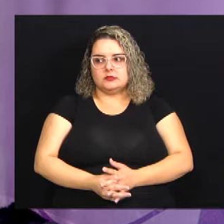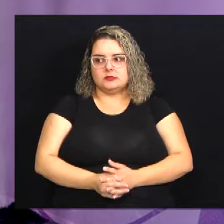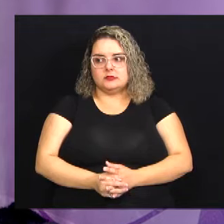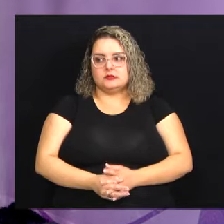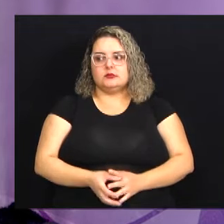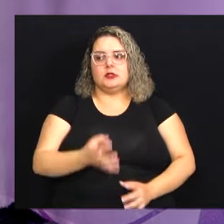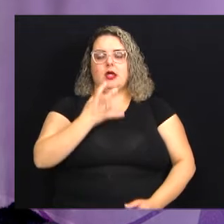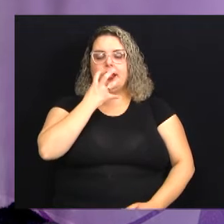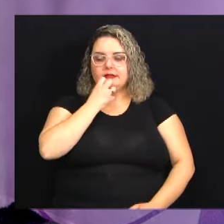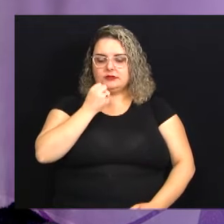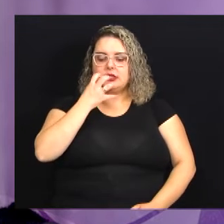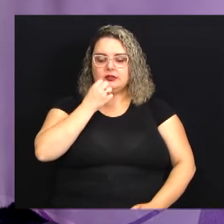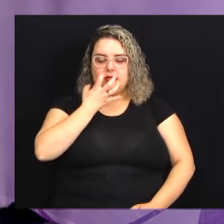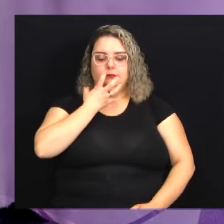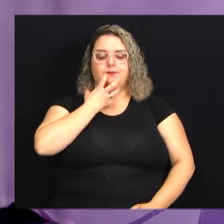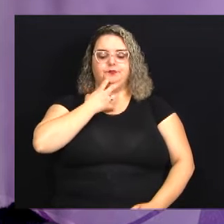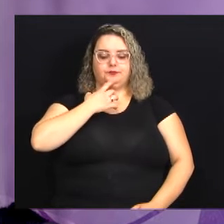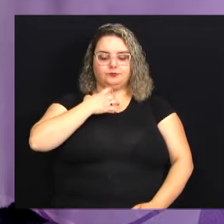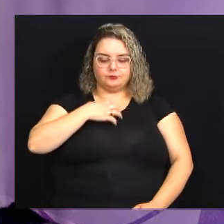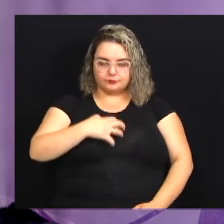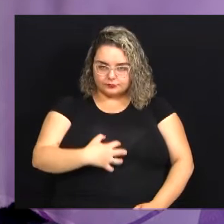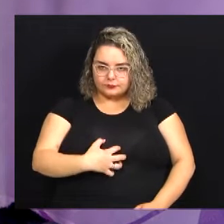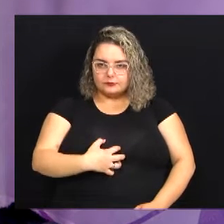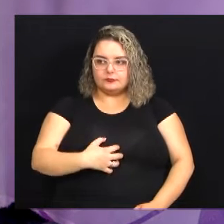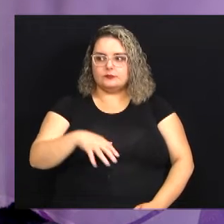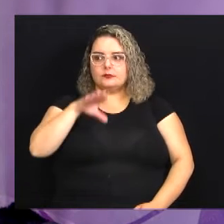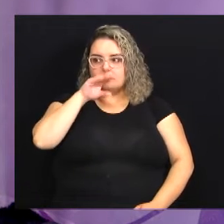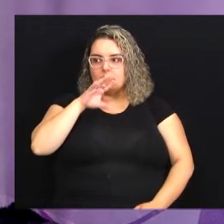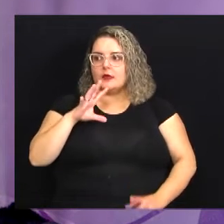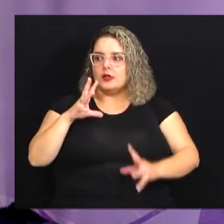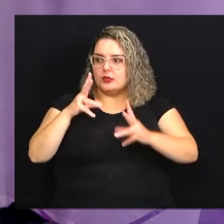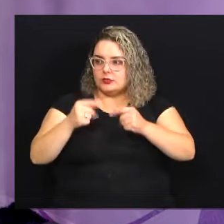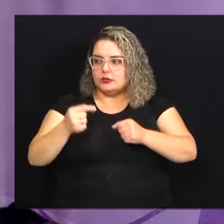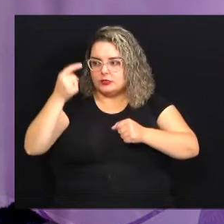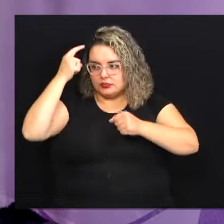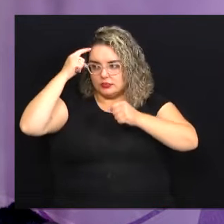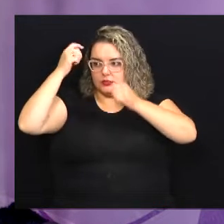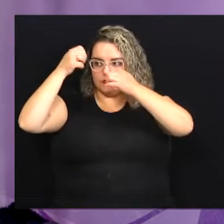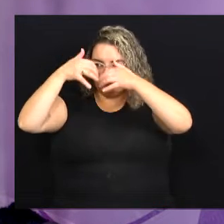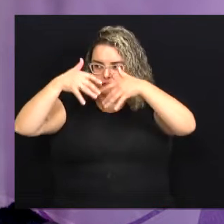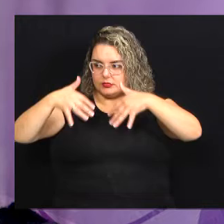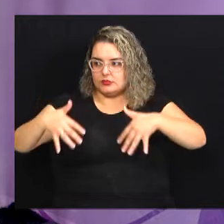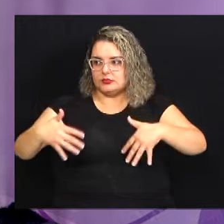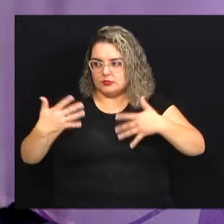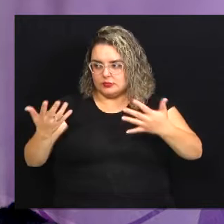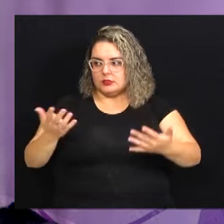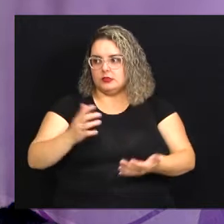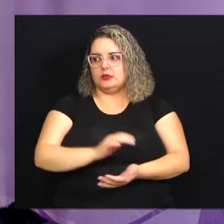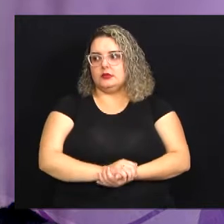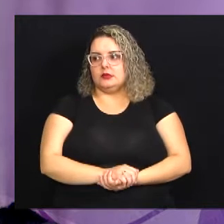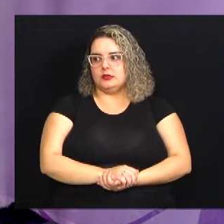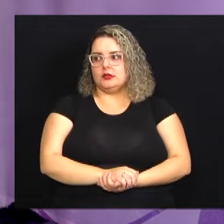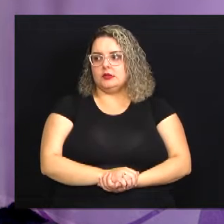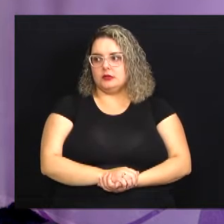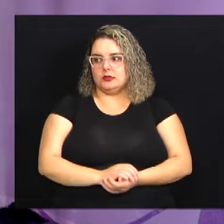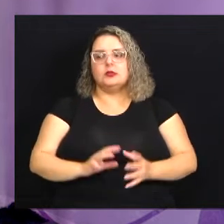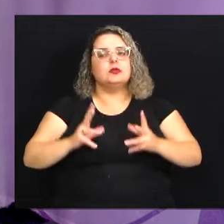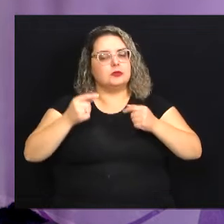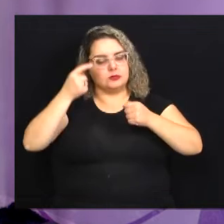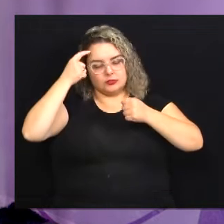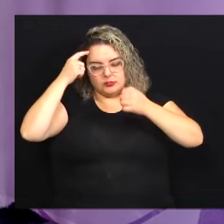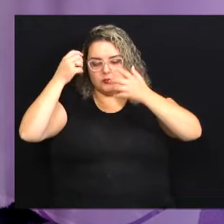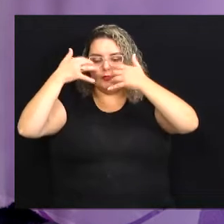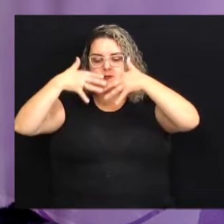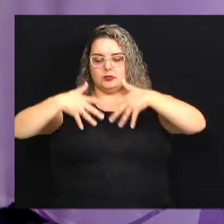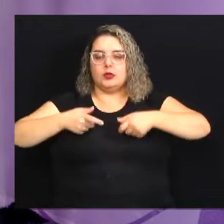da deglutição, da fala, né? Tudo vem então do nosso cérebro, né? Tudo do nosso